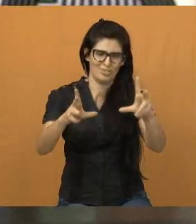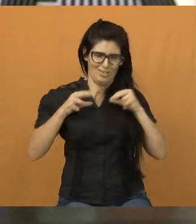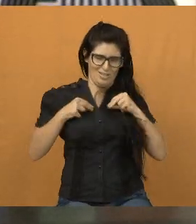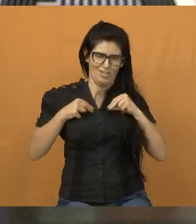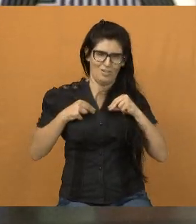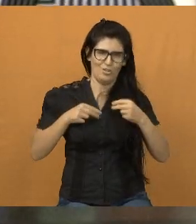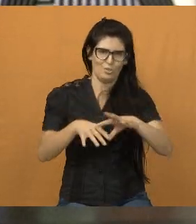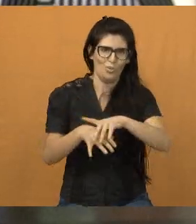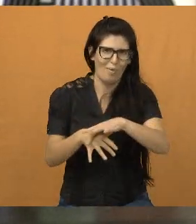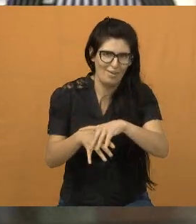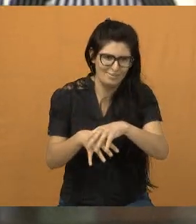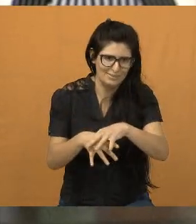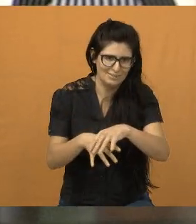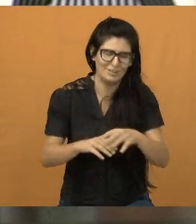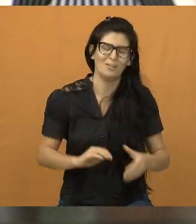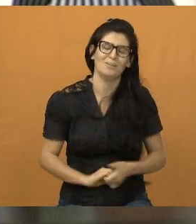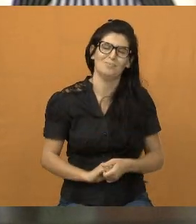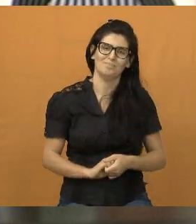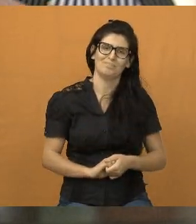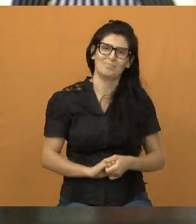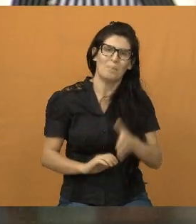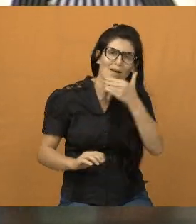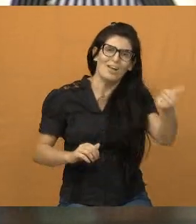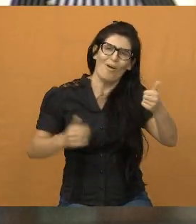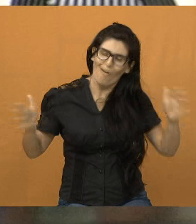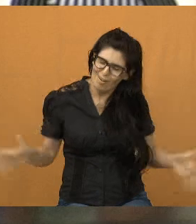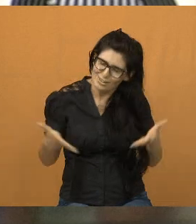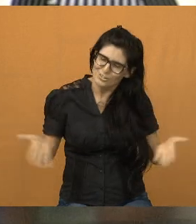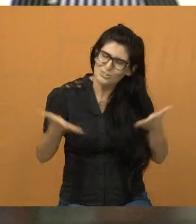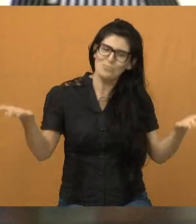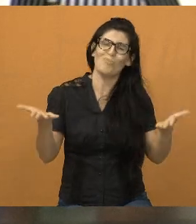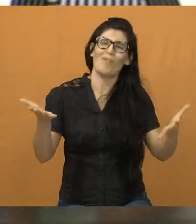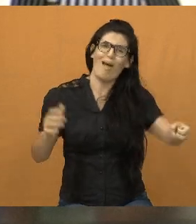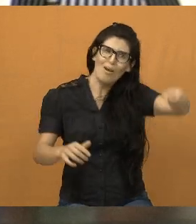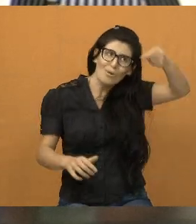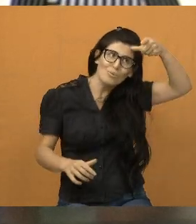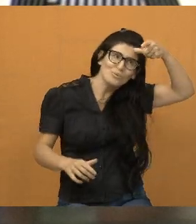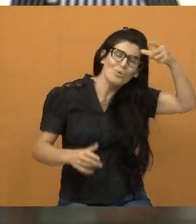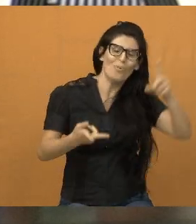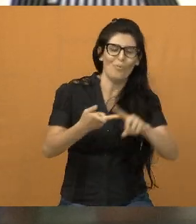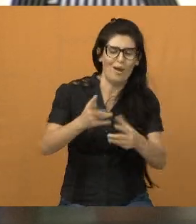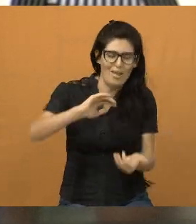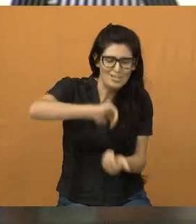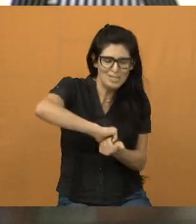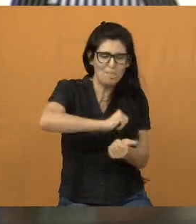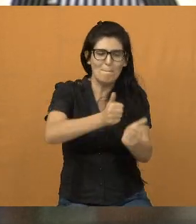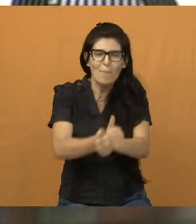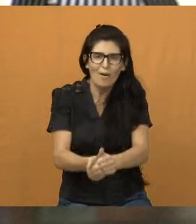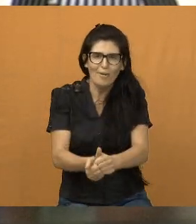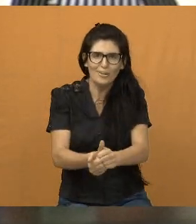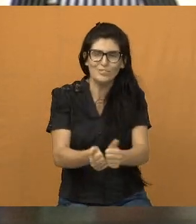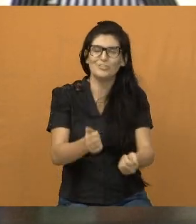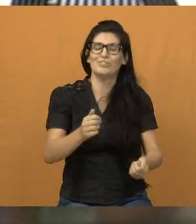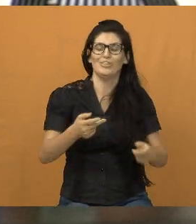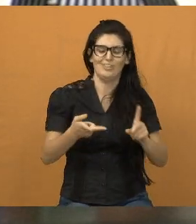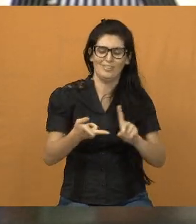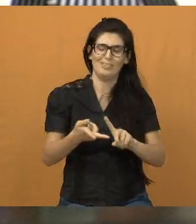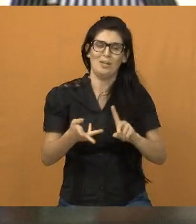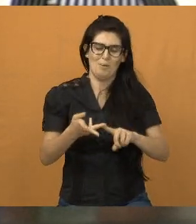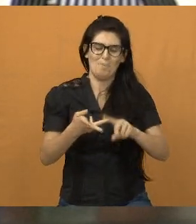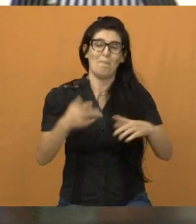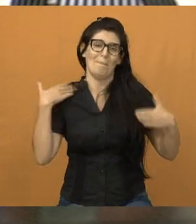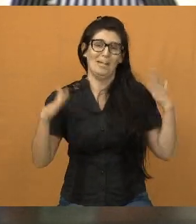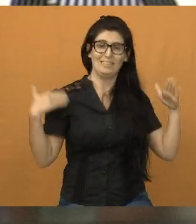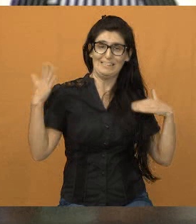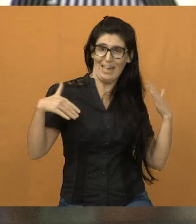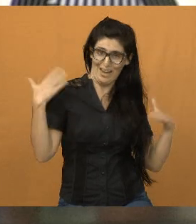e colocar qualidade de vida, esporte, lazer, cultura, né? Então, desde já, nós iniciamos